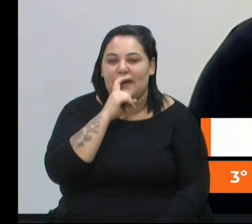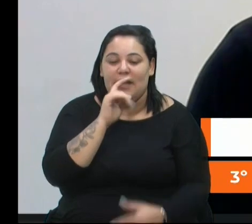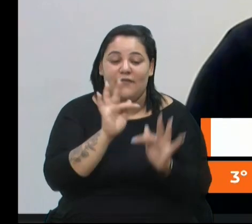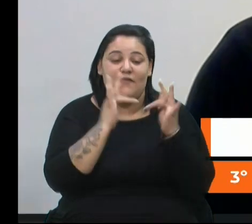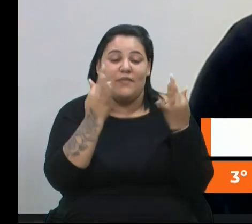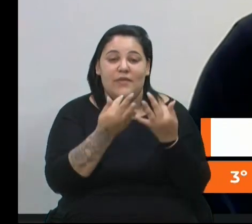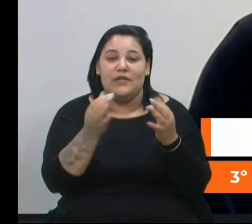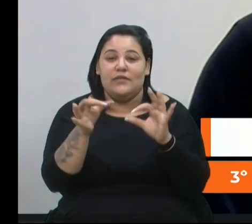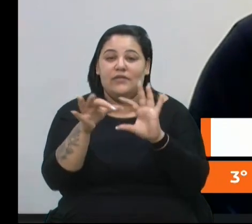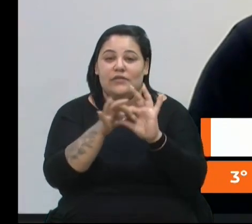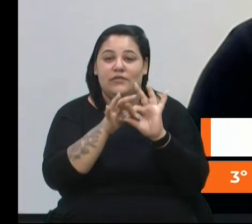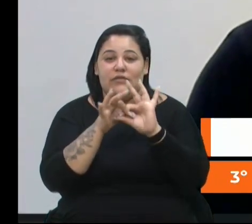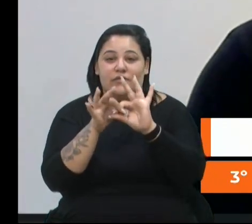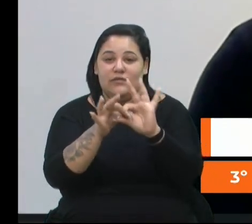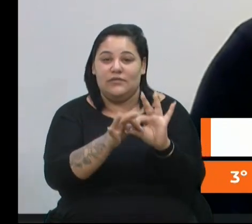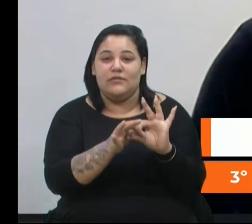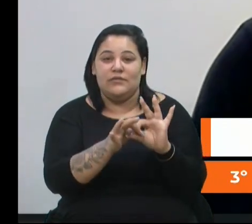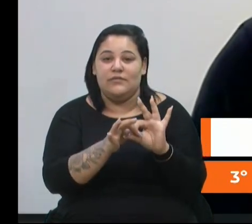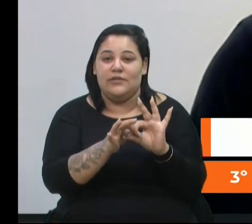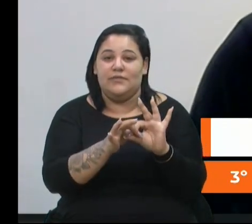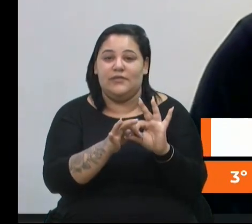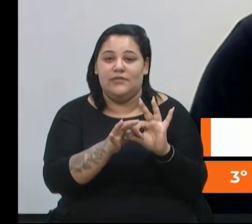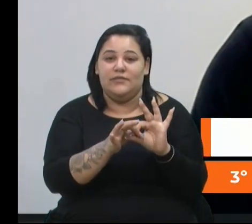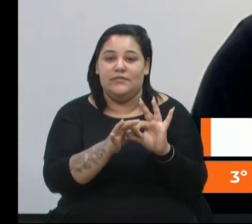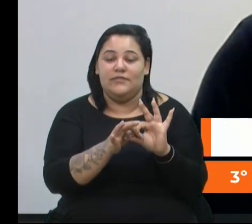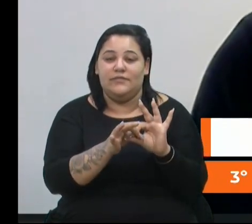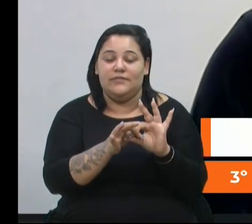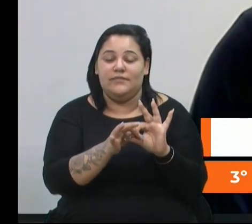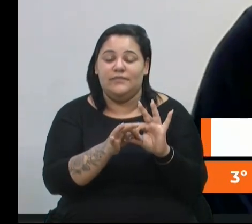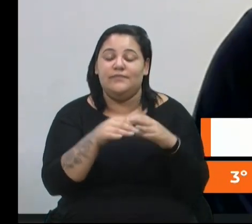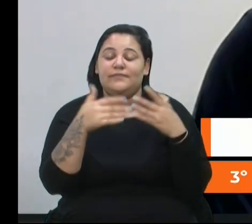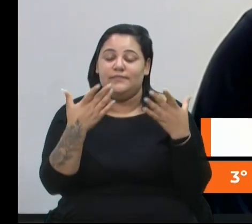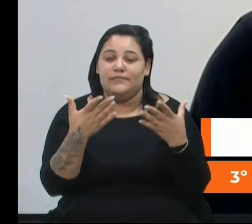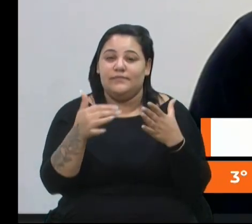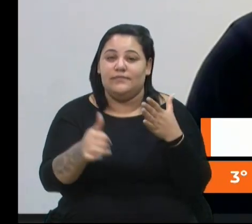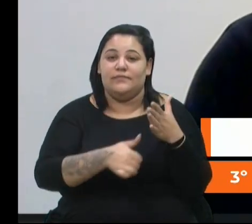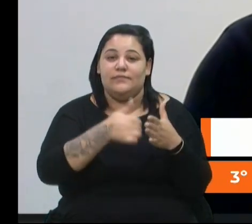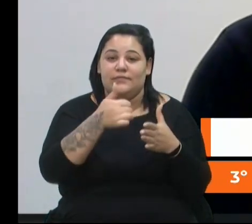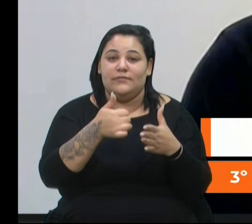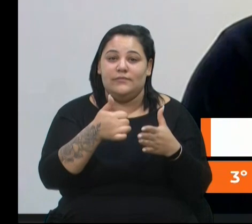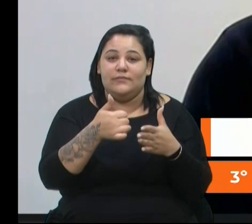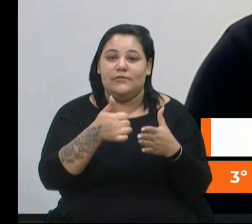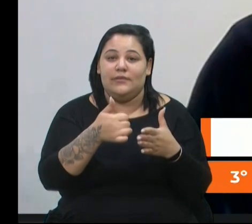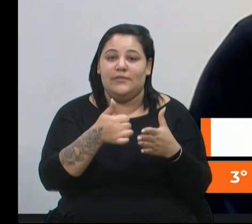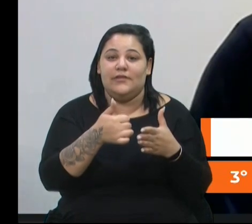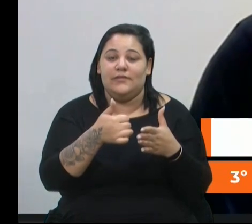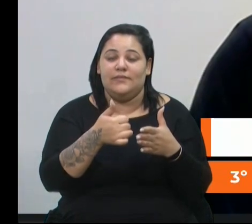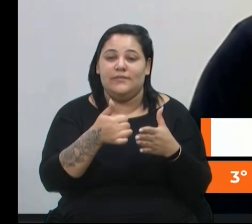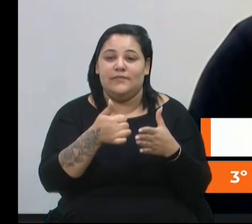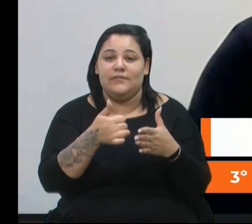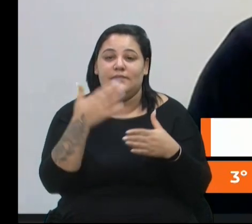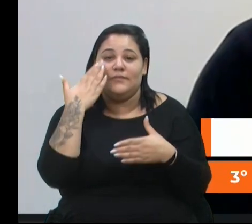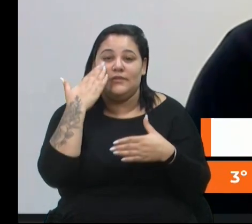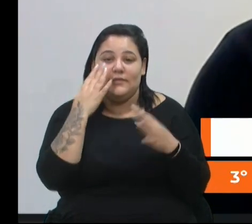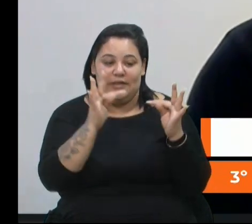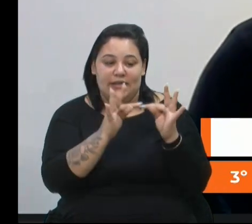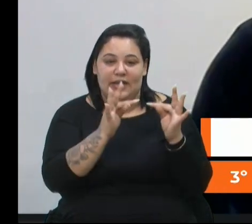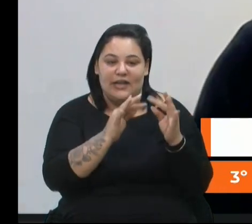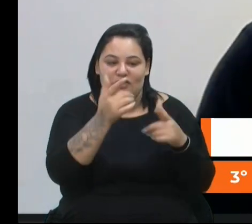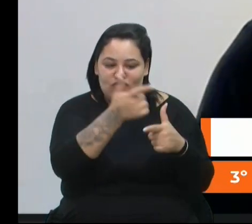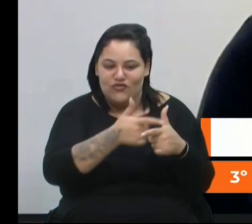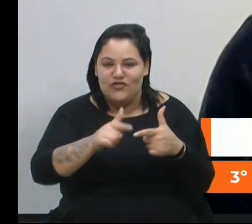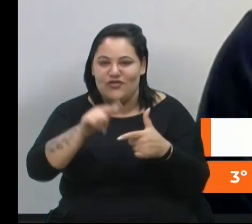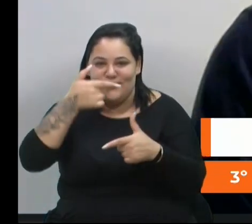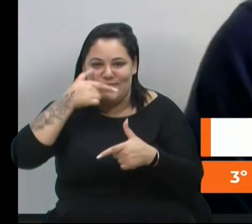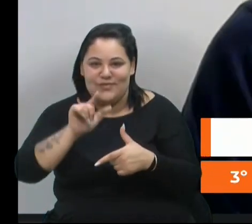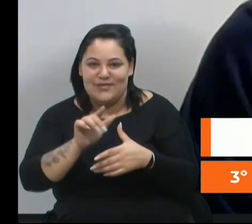famílias unidas são fortes. Então, é melhor manter separado, sabe aquela técnica do dividir para